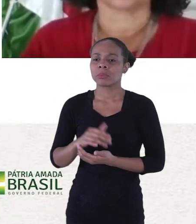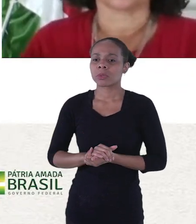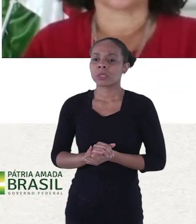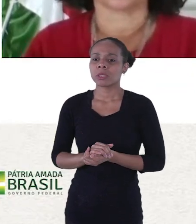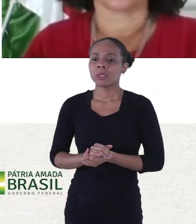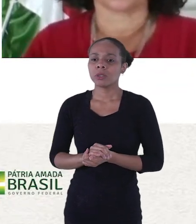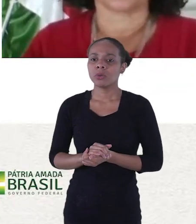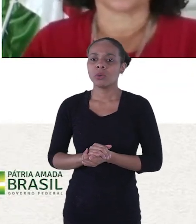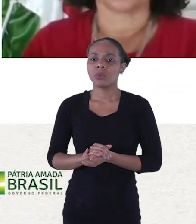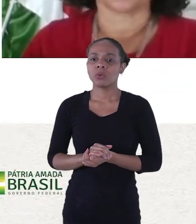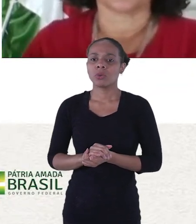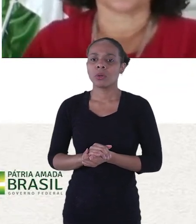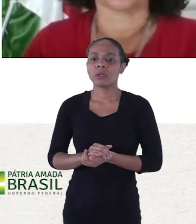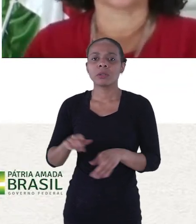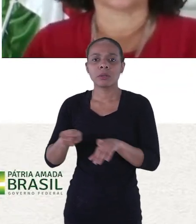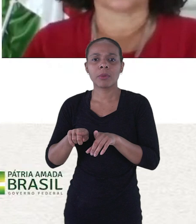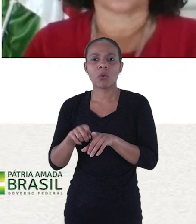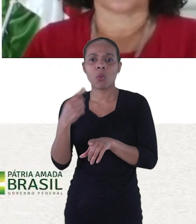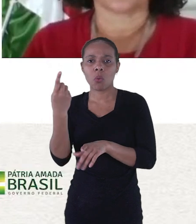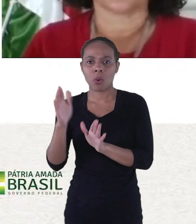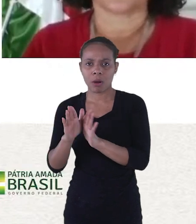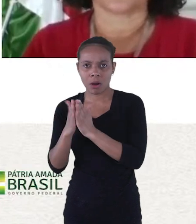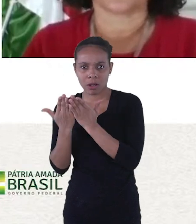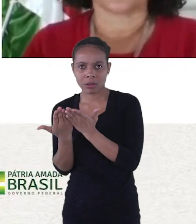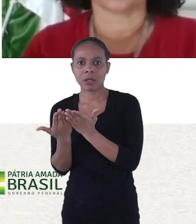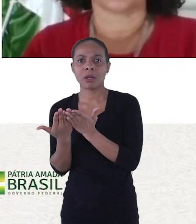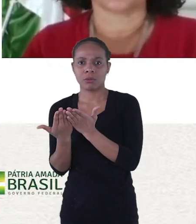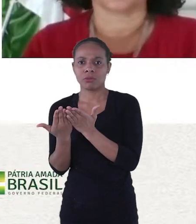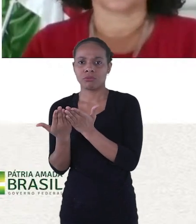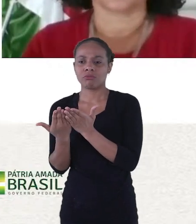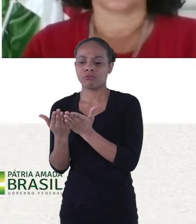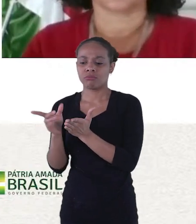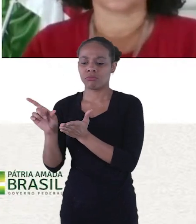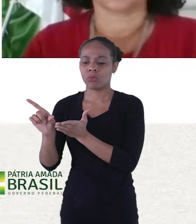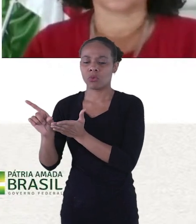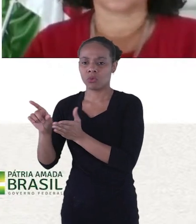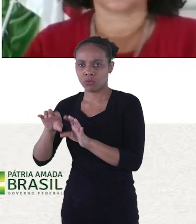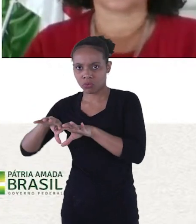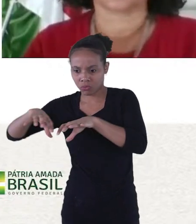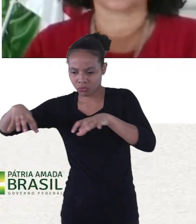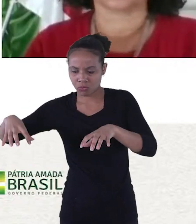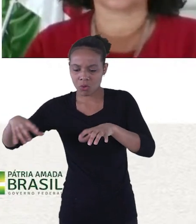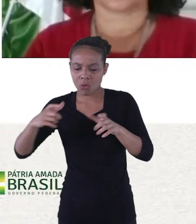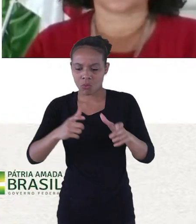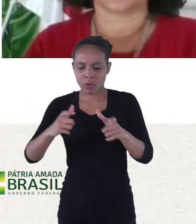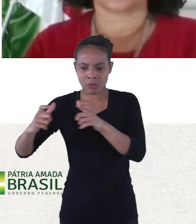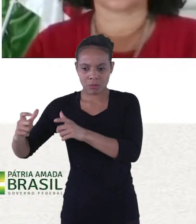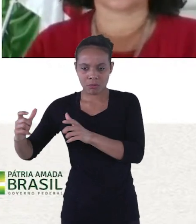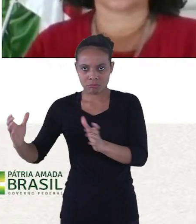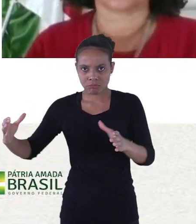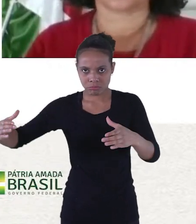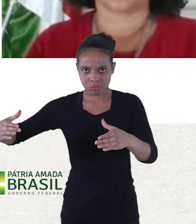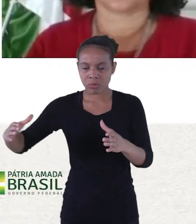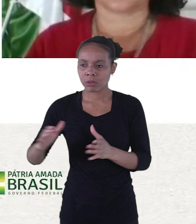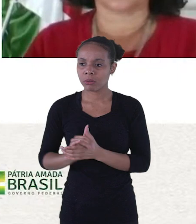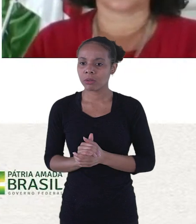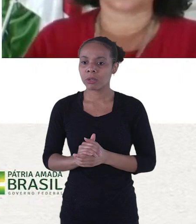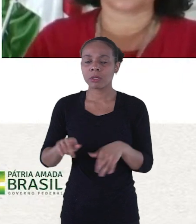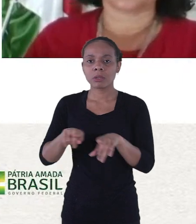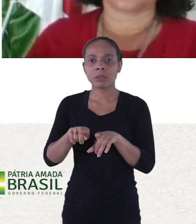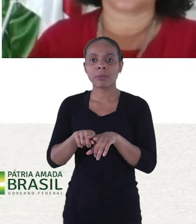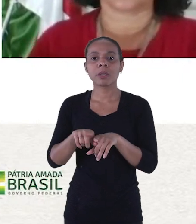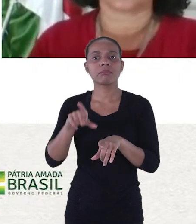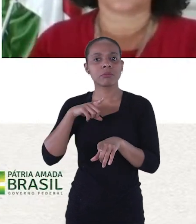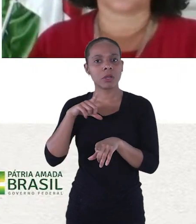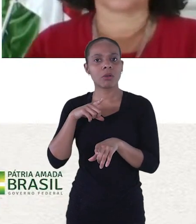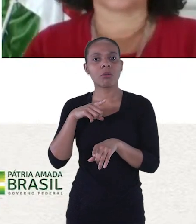um caderno lá no arquivo do Mindre, tem os cadernos doados pelo Aldário Danta à Biblioteca Nacional, que